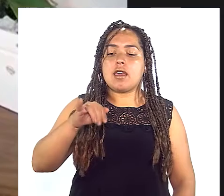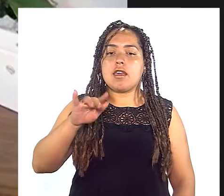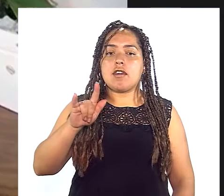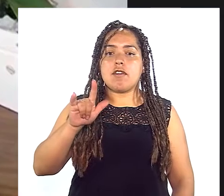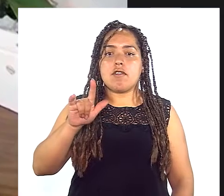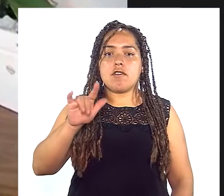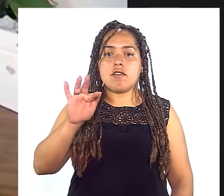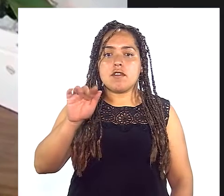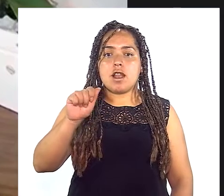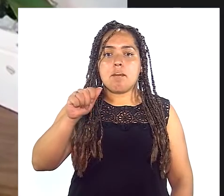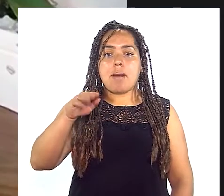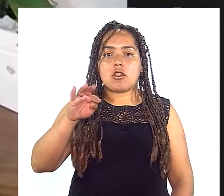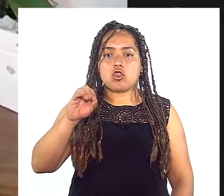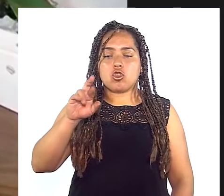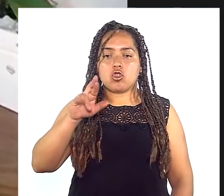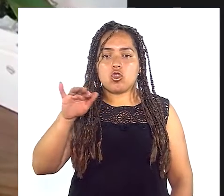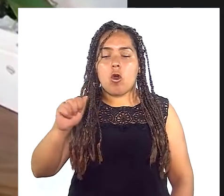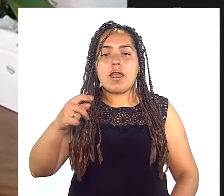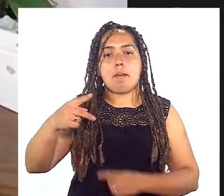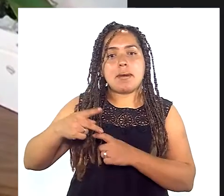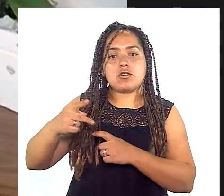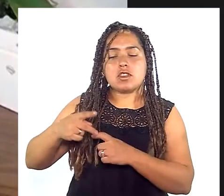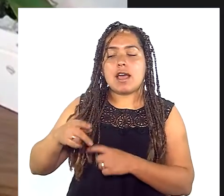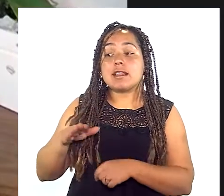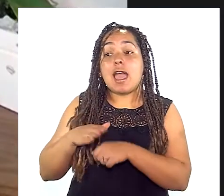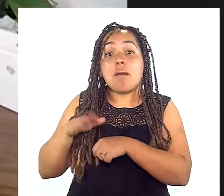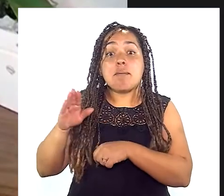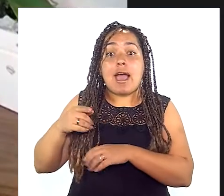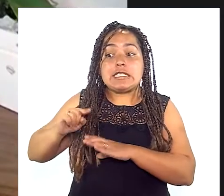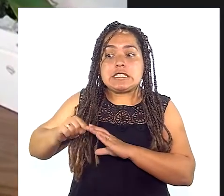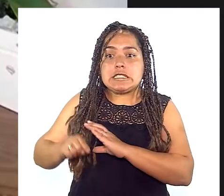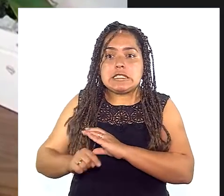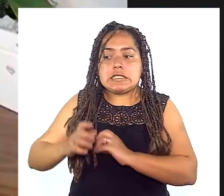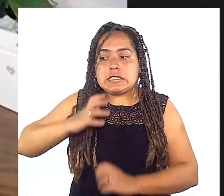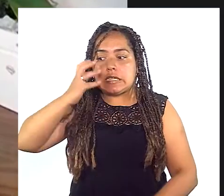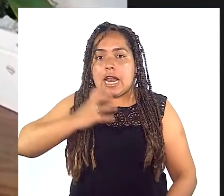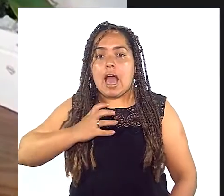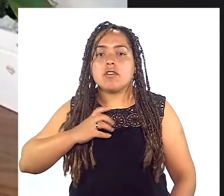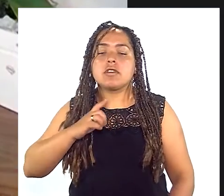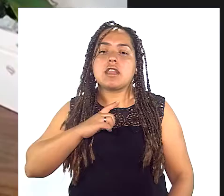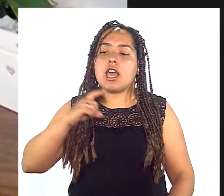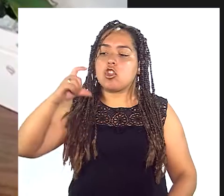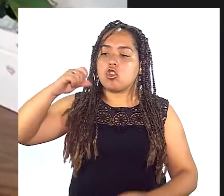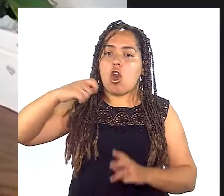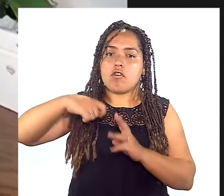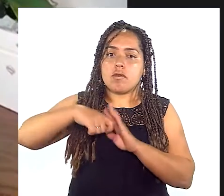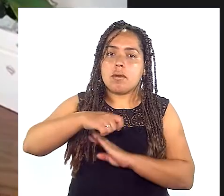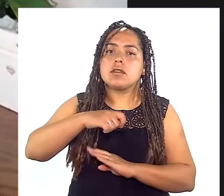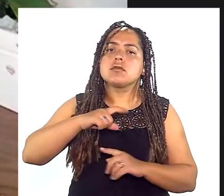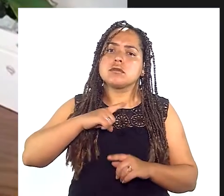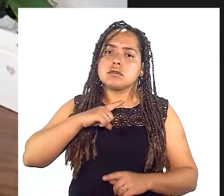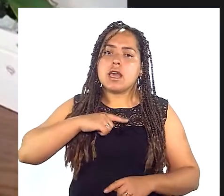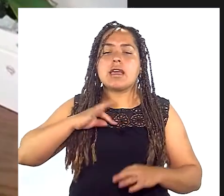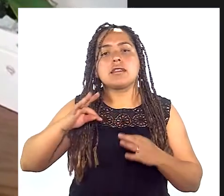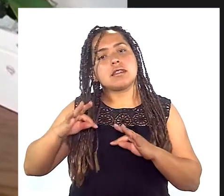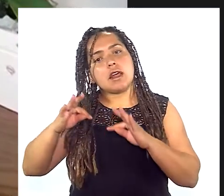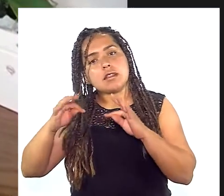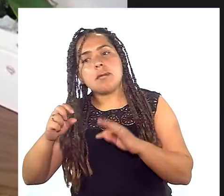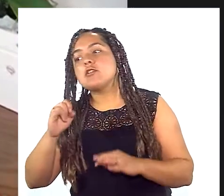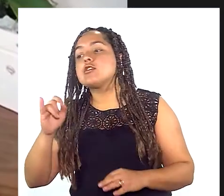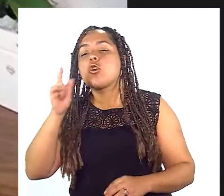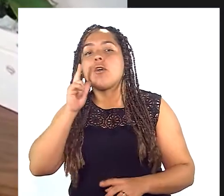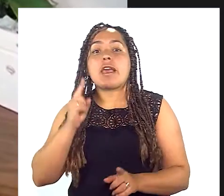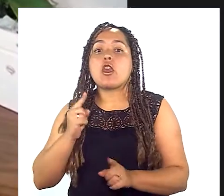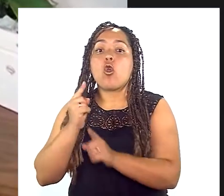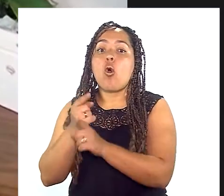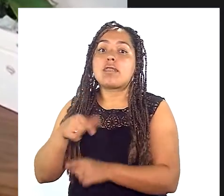pediátrica. Essa sim seria uma forma mais grave do coronavírus na pediatria, mas a gente, pelo que a gente viu nesses 9 meses, tem tratamento,